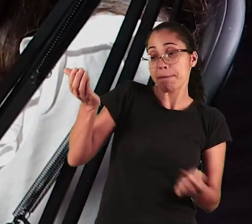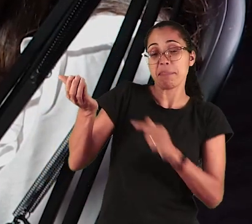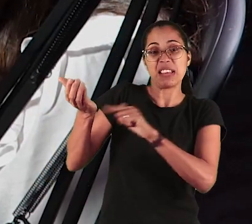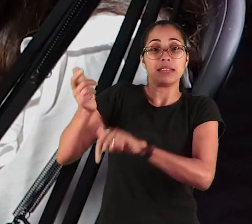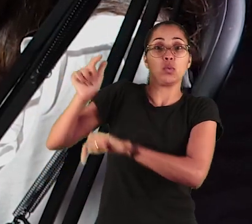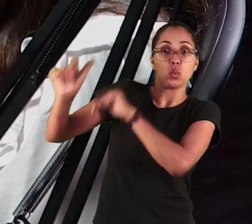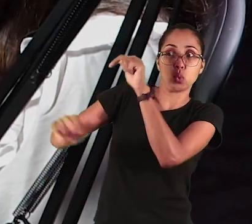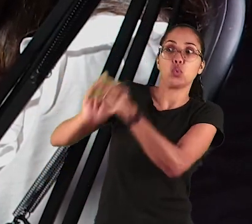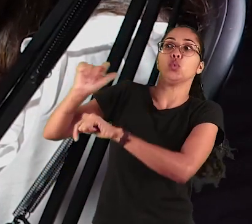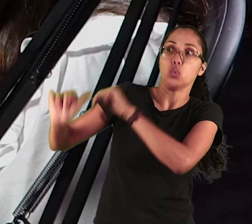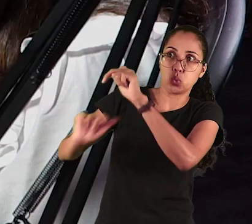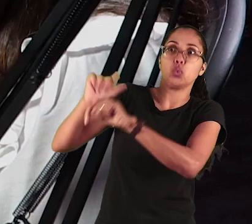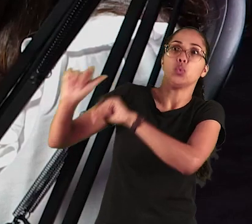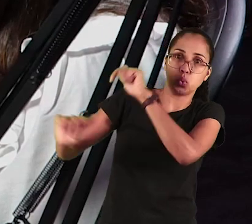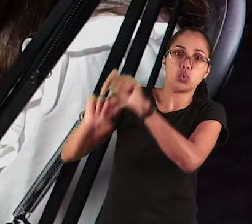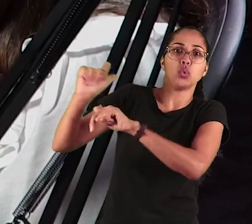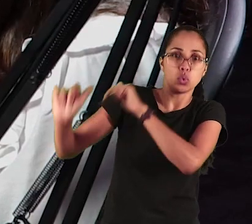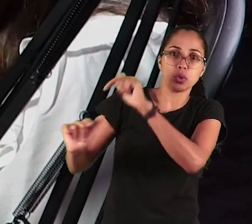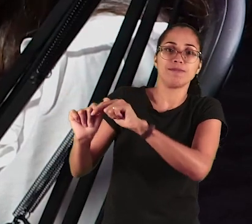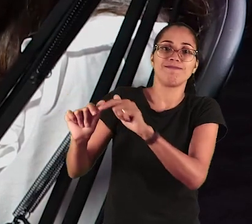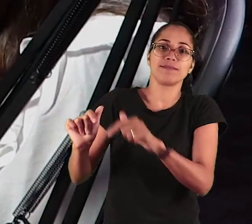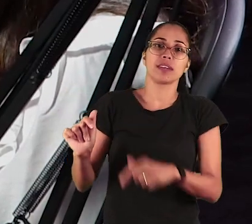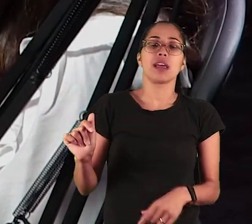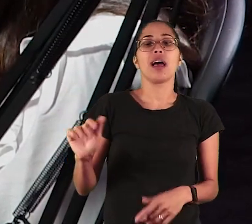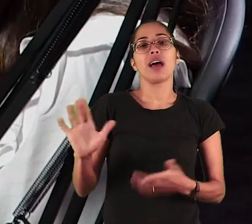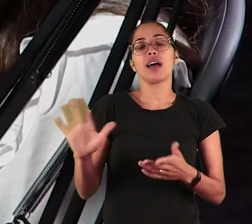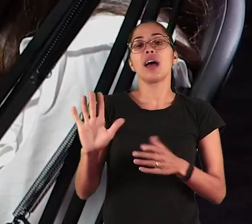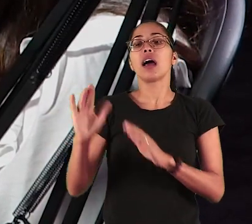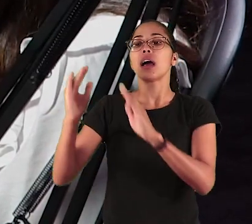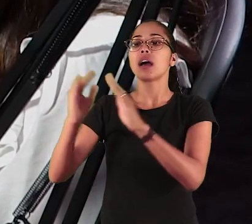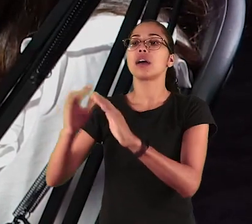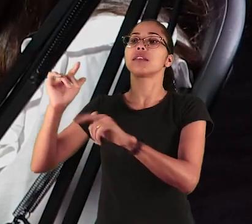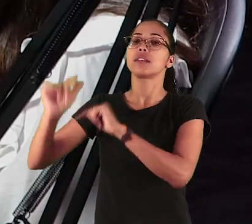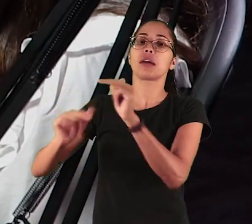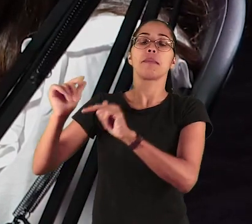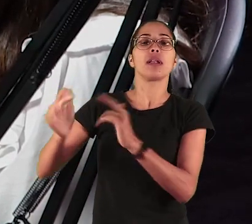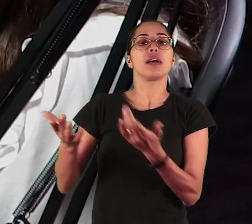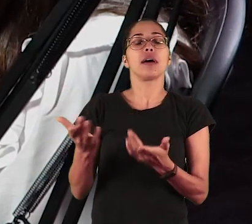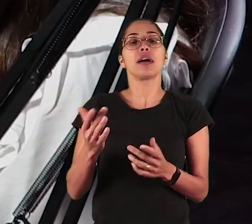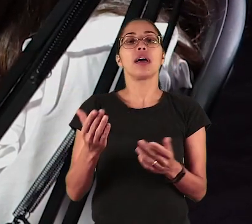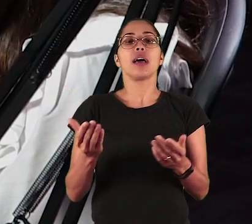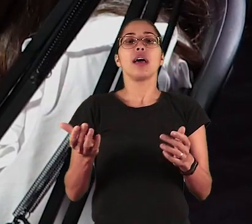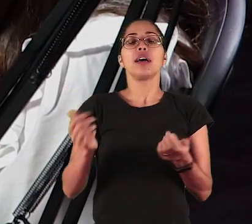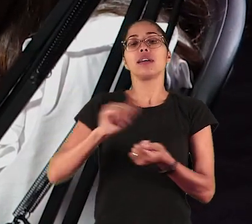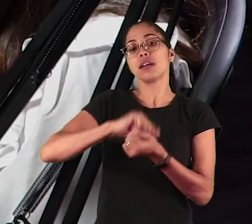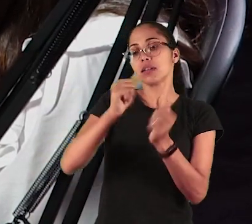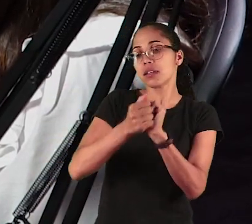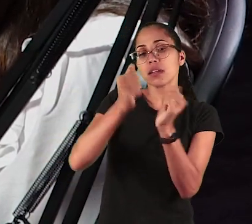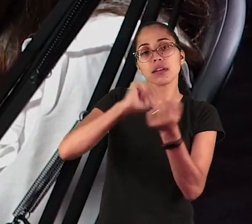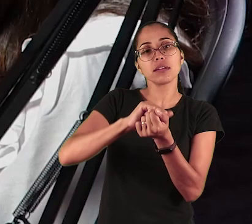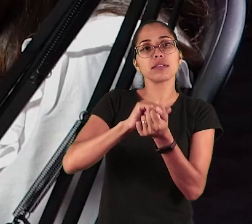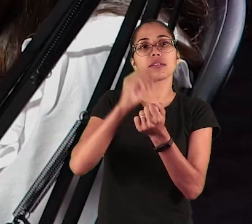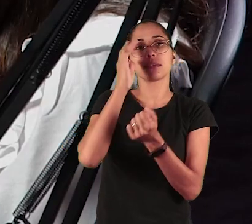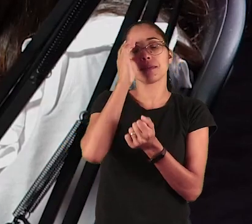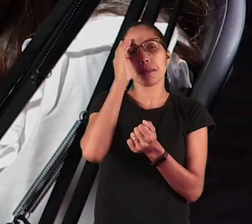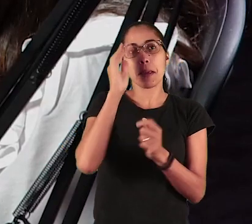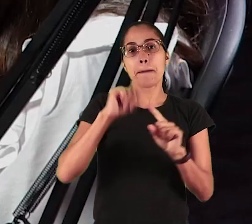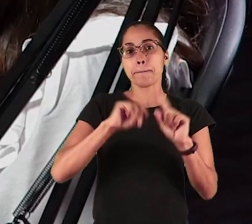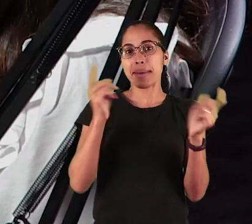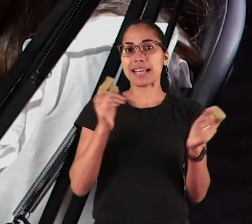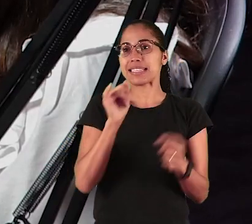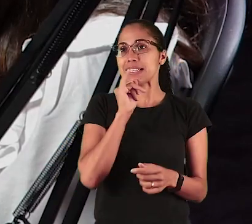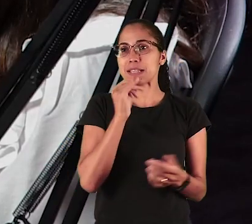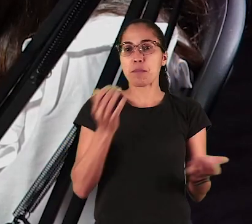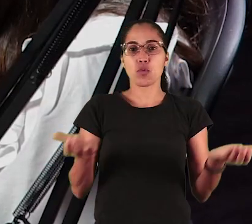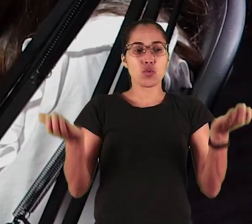Web comecei a ganhar menos né não tinha mais os bônus e você vai montando esses momentos mas eu acho que imaginar que todos os pratinhos